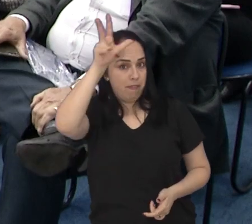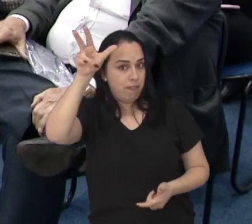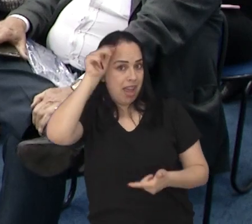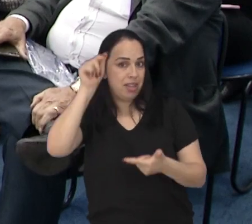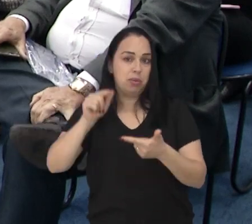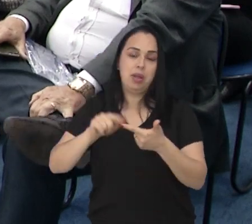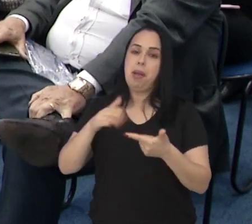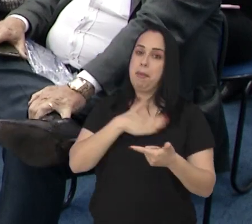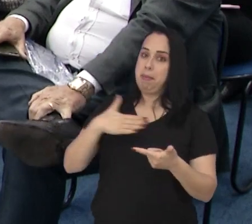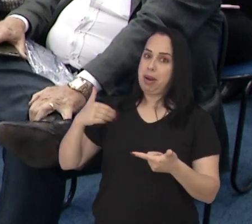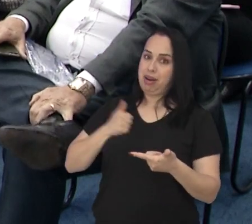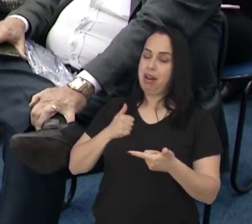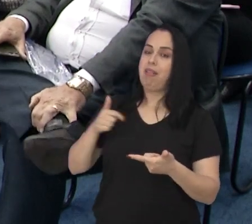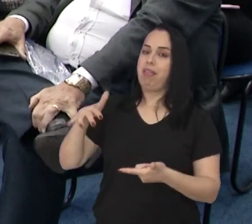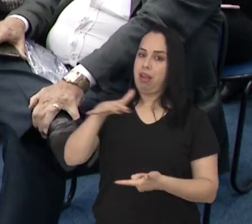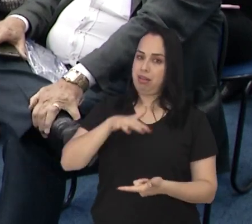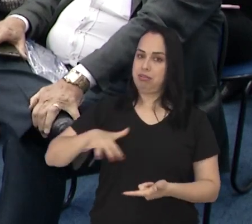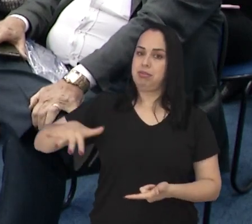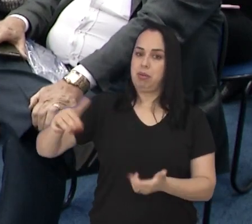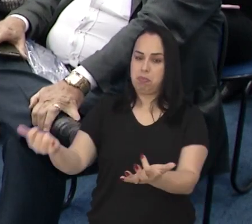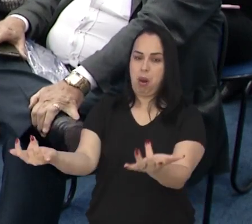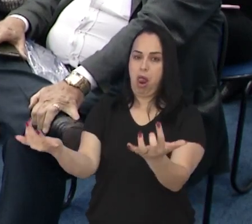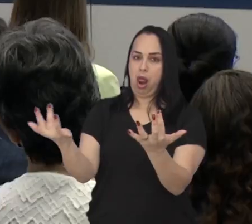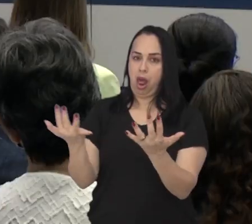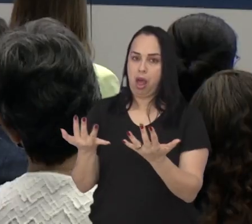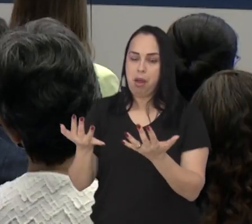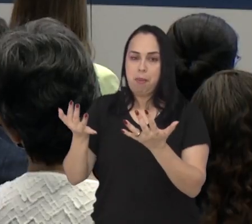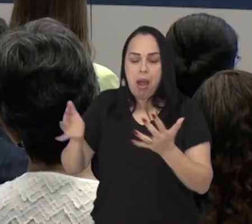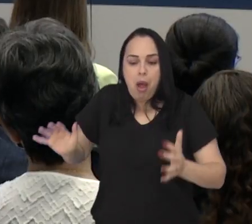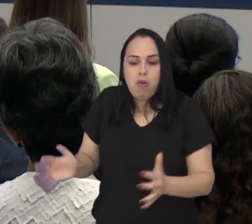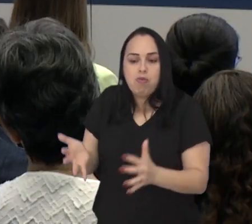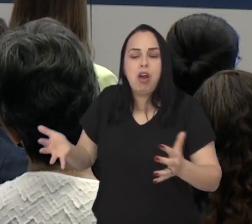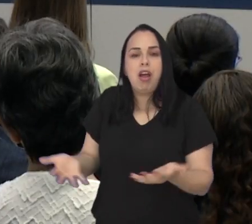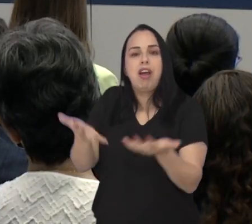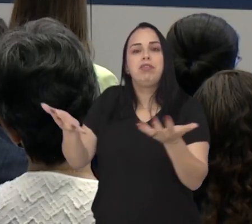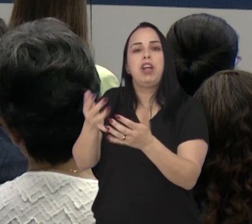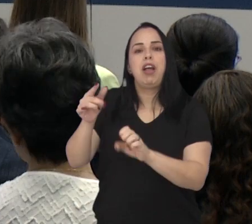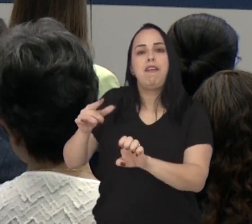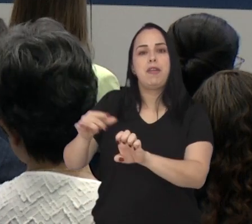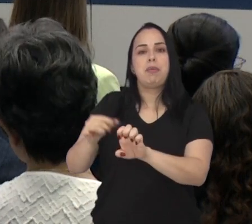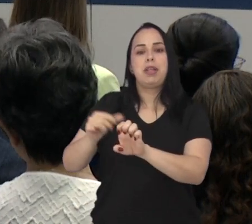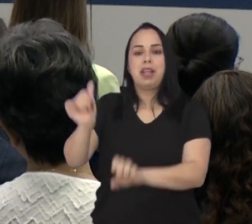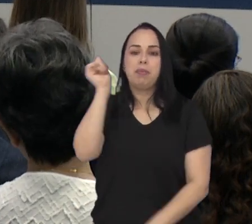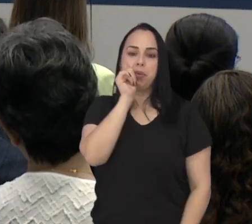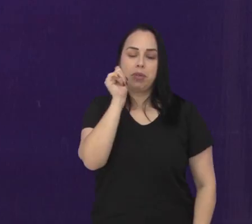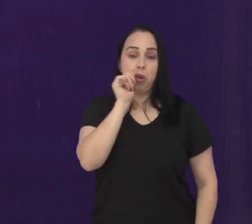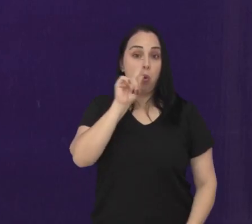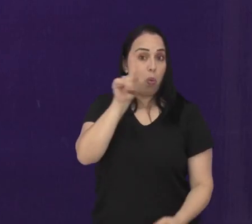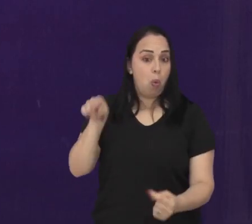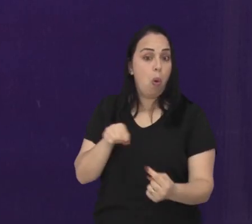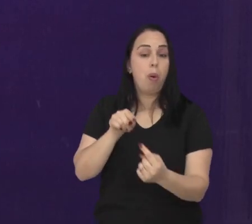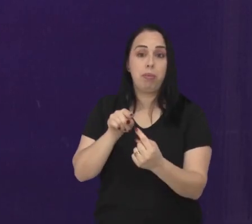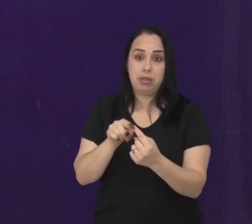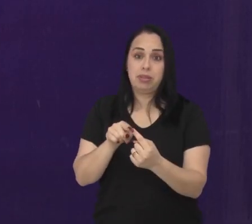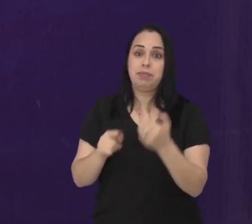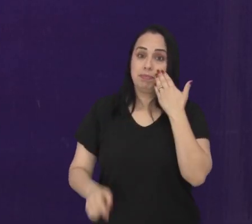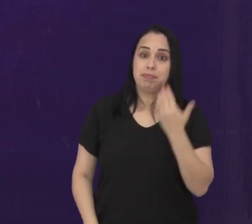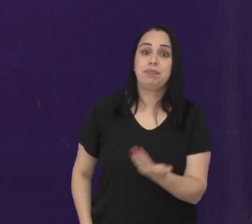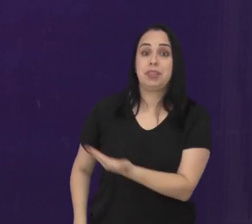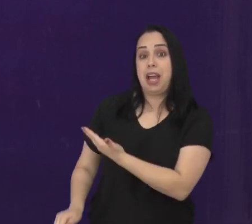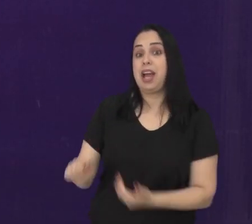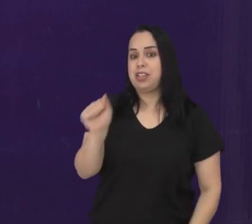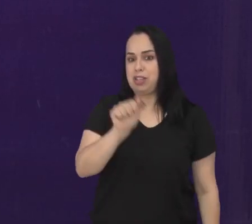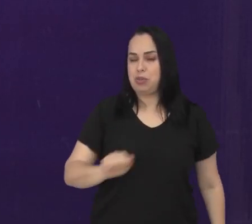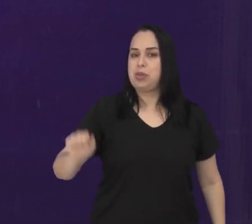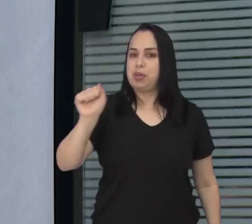prefeitas e primeiras damas da região Reunidas para fomentar o empreendedorismo feminino Esse é o objetivo da